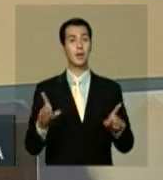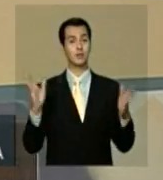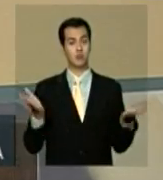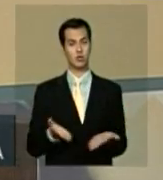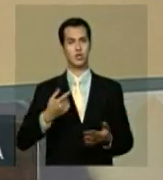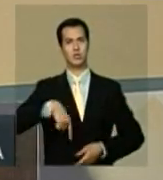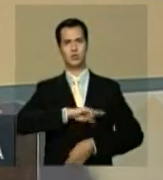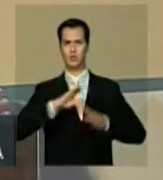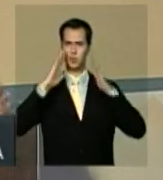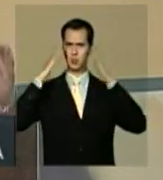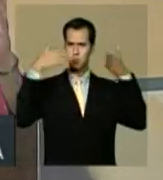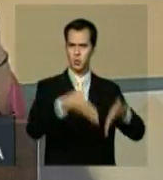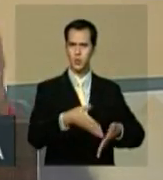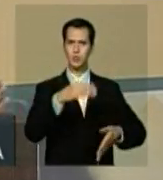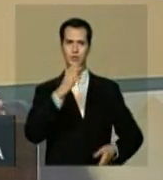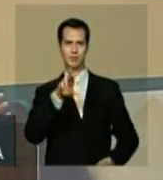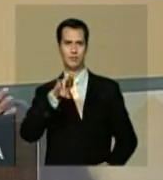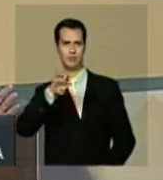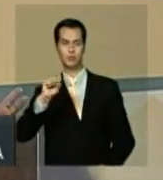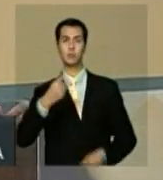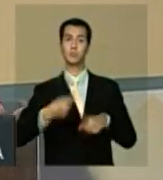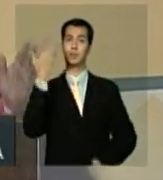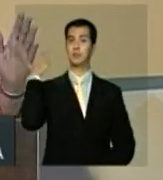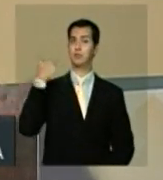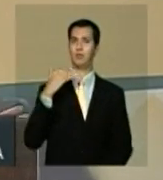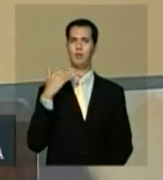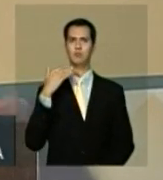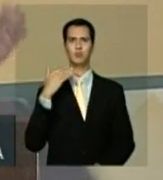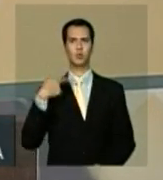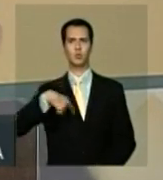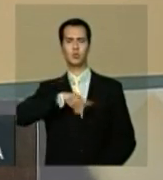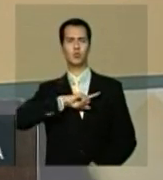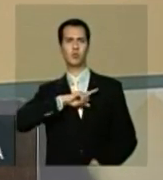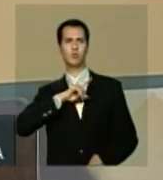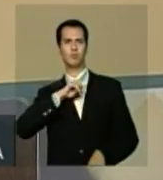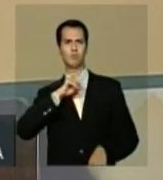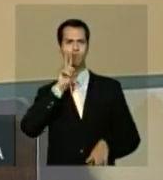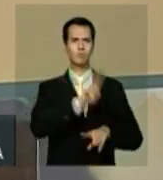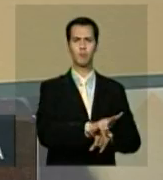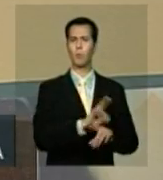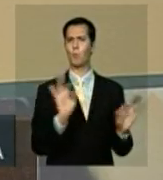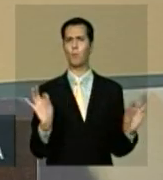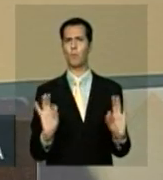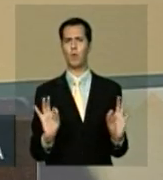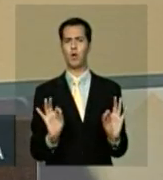essa a prioridade a partir de agora é